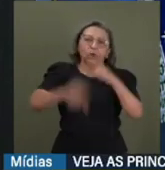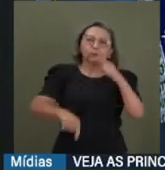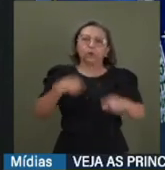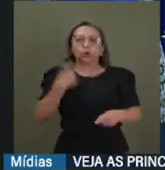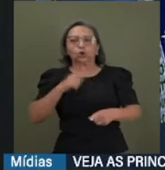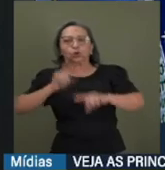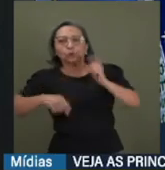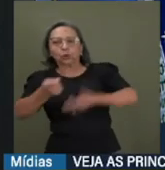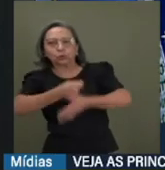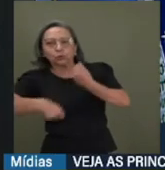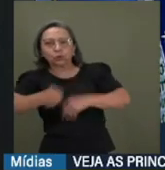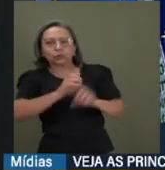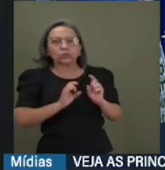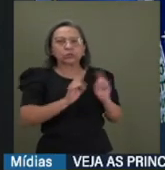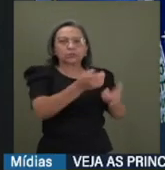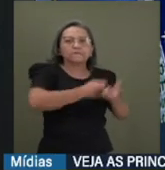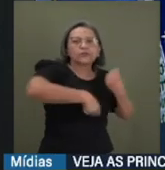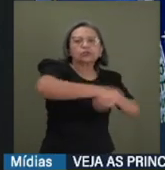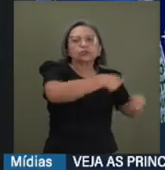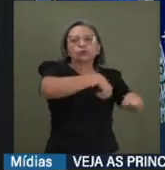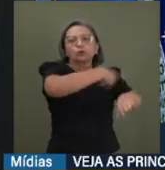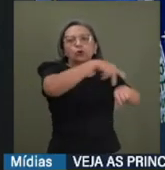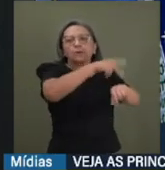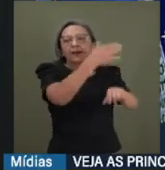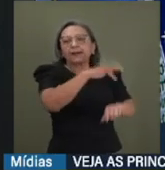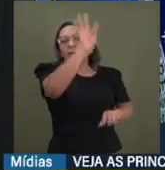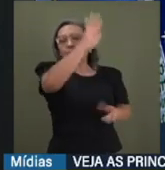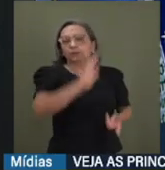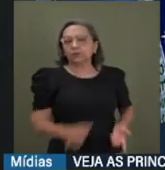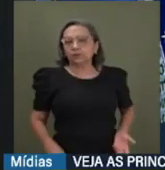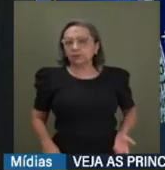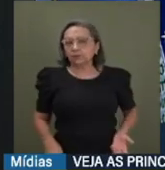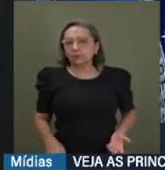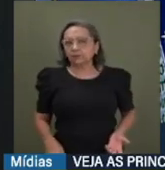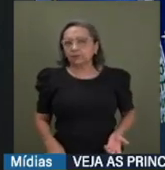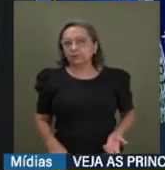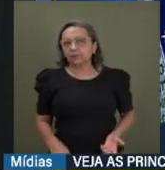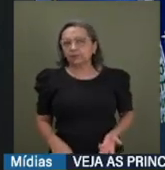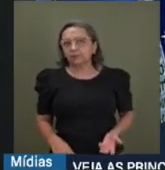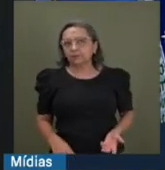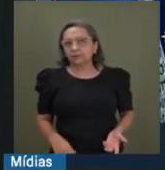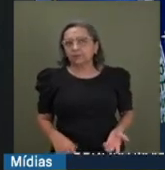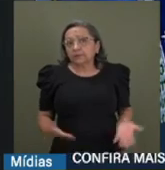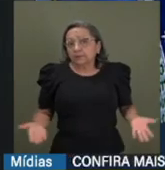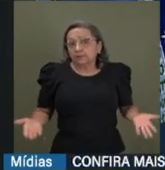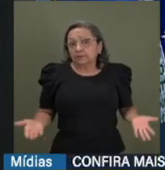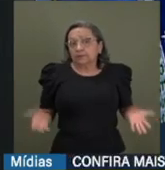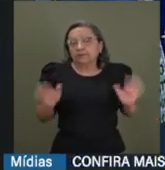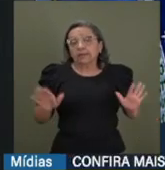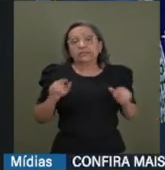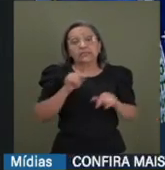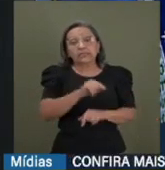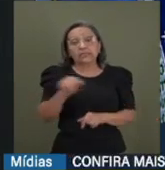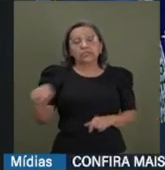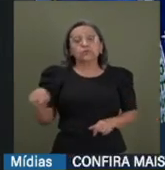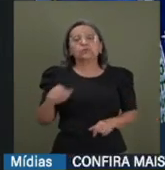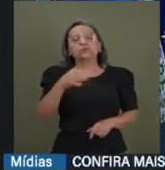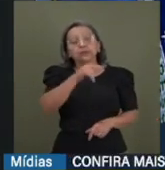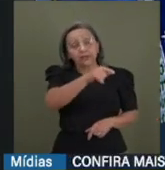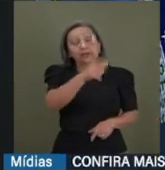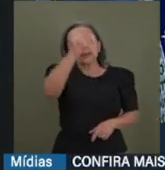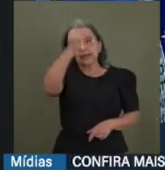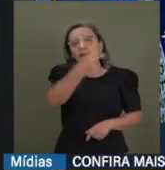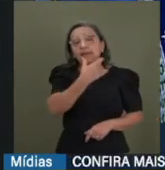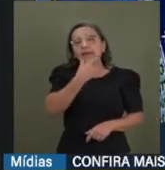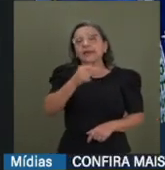produtos sejam competitivos no mercado interno da Europa Ocidental. Então, isso ele disse